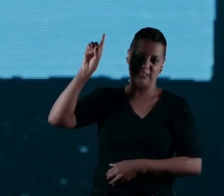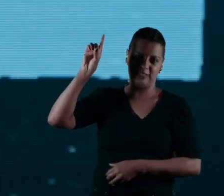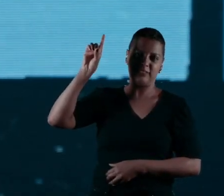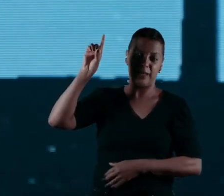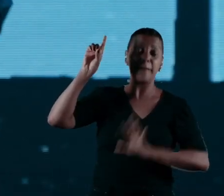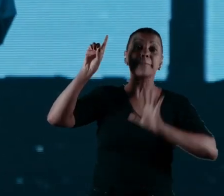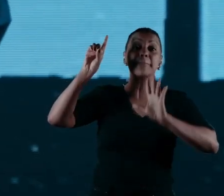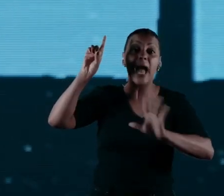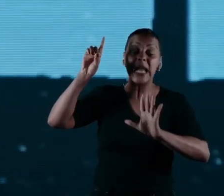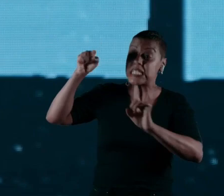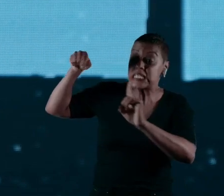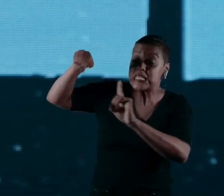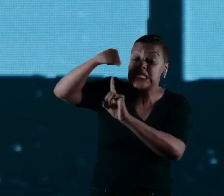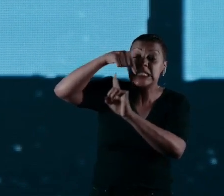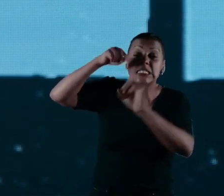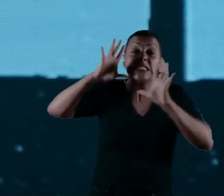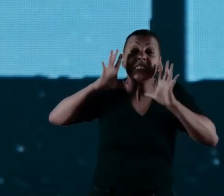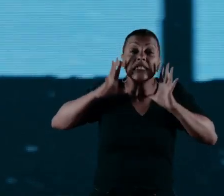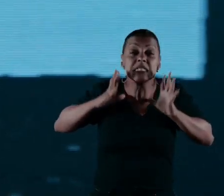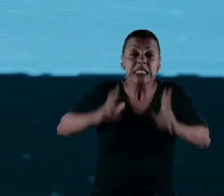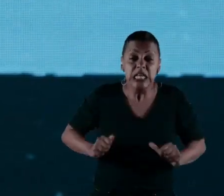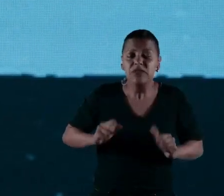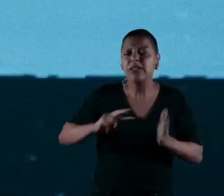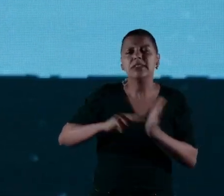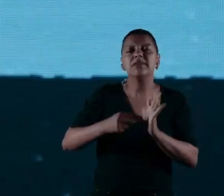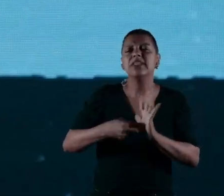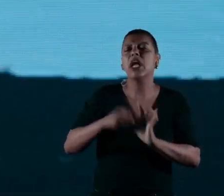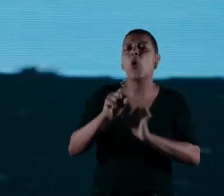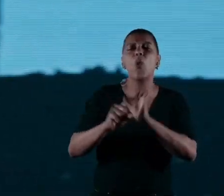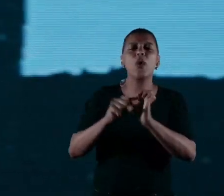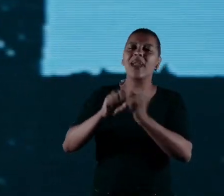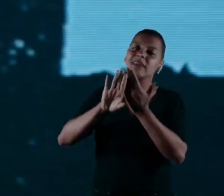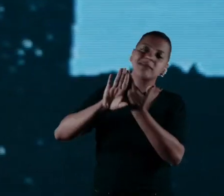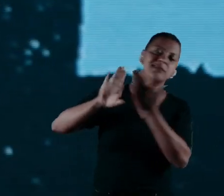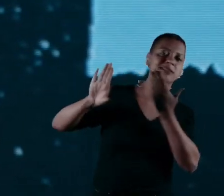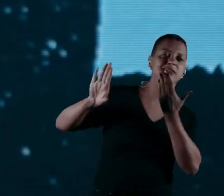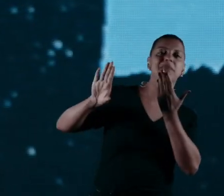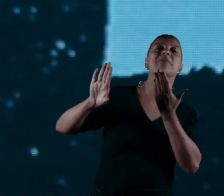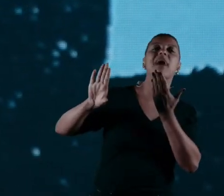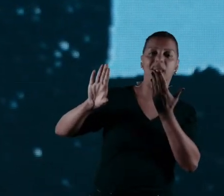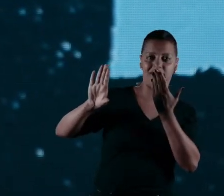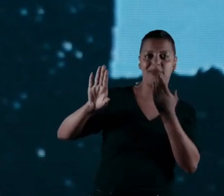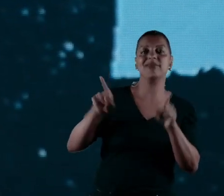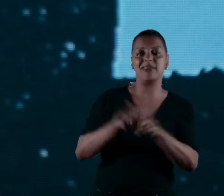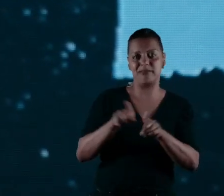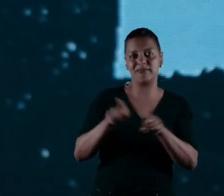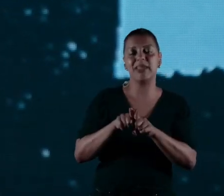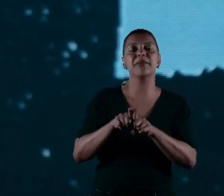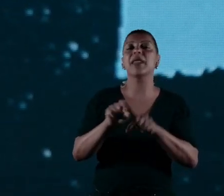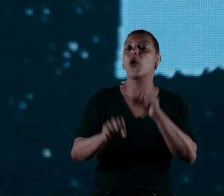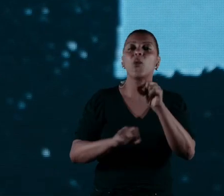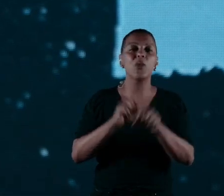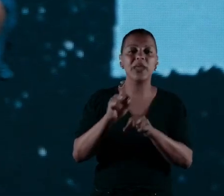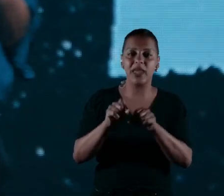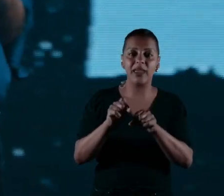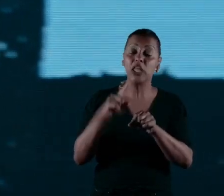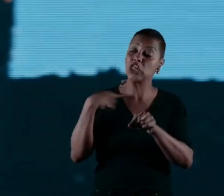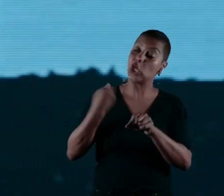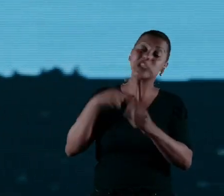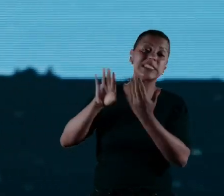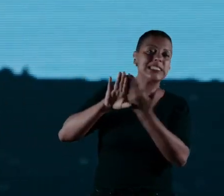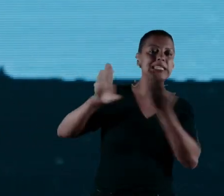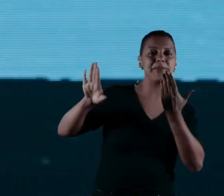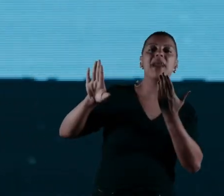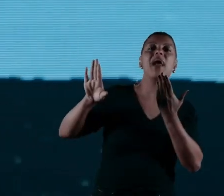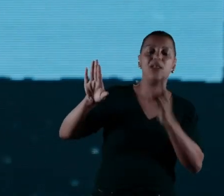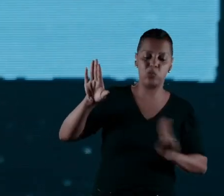também tem o sentido de separar para o uso exclusivo.